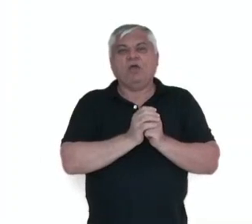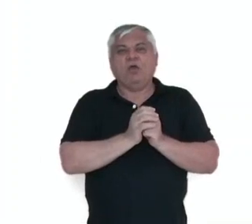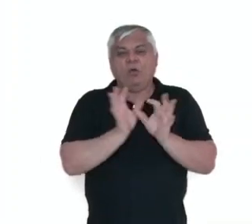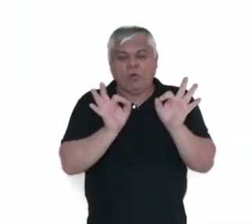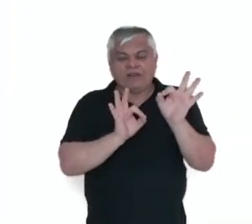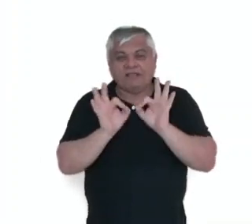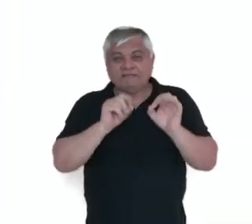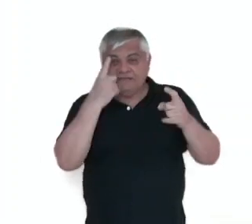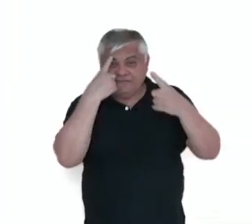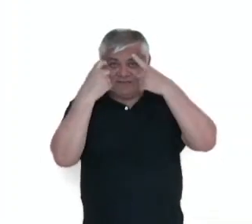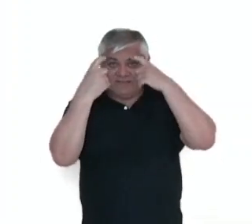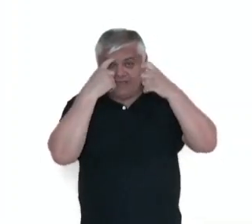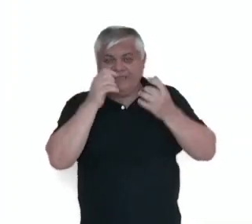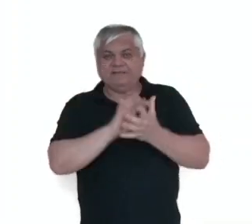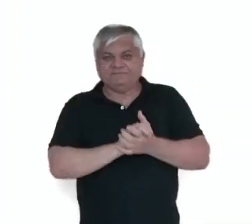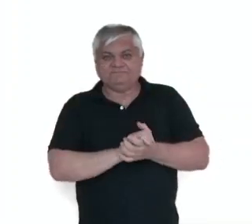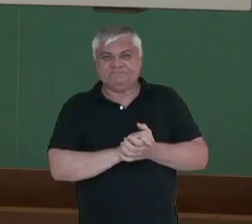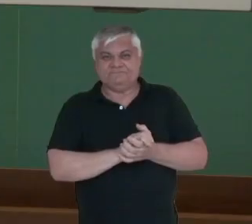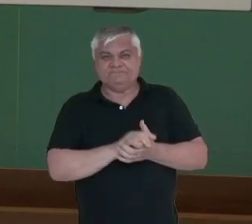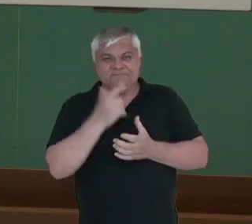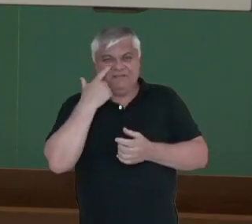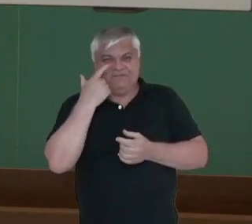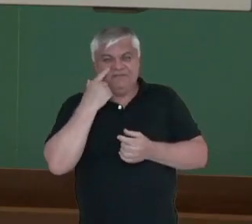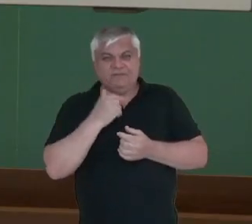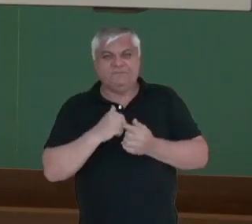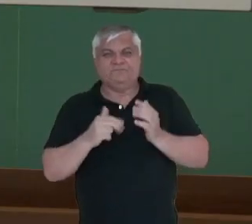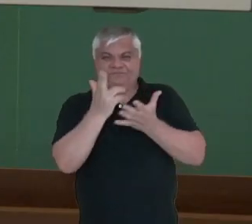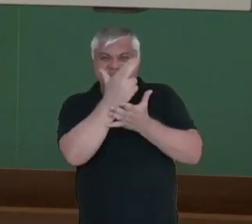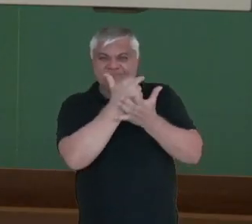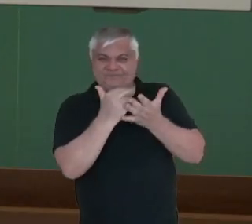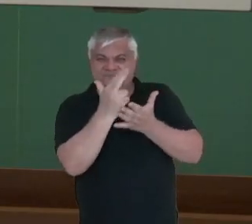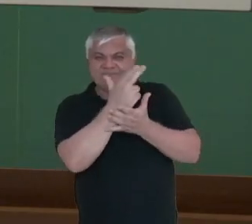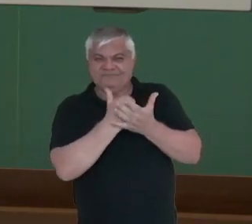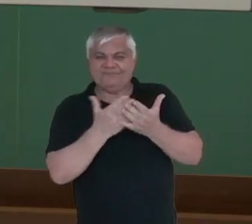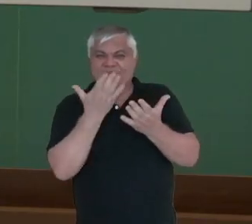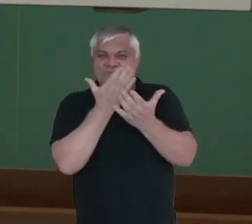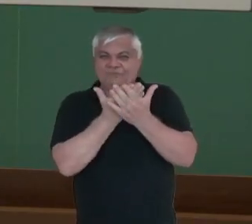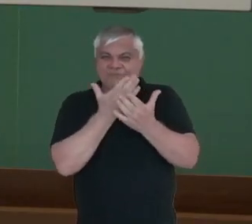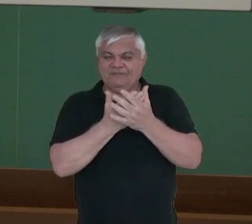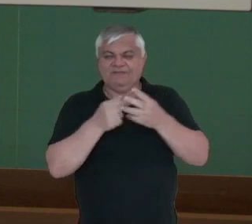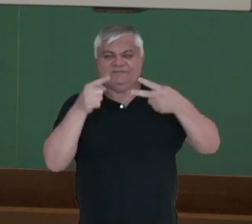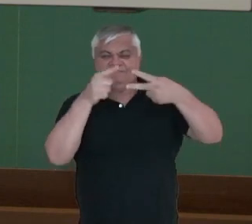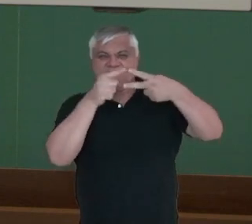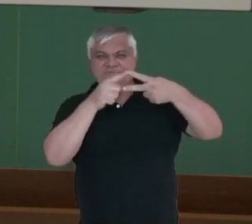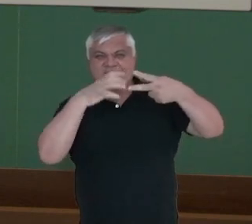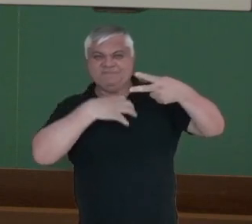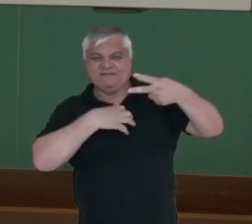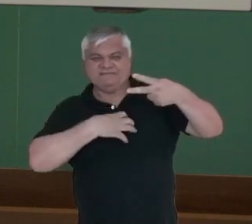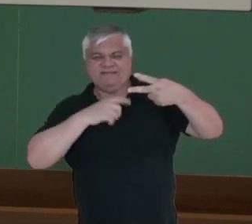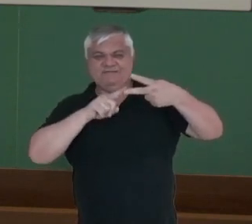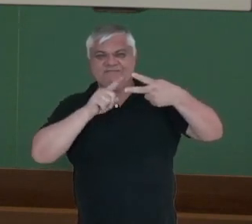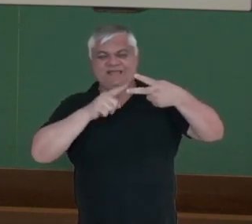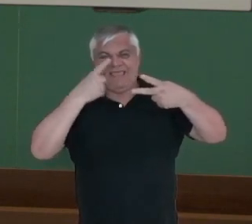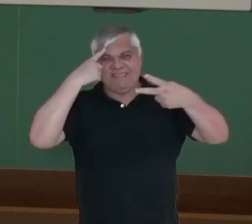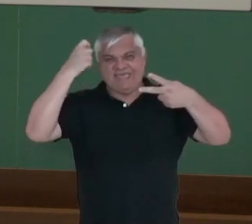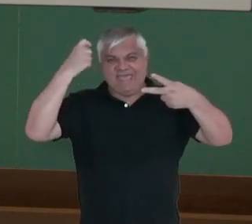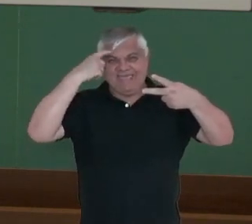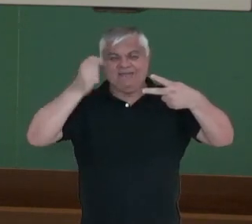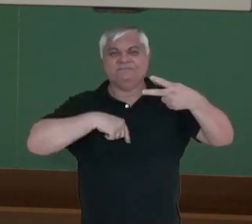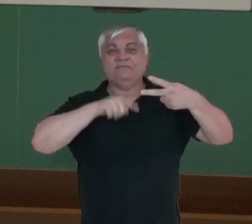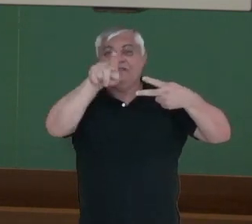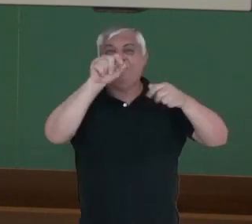ideias estudadas. Vocês viram um quadro bem bacana, um esqueminha ali, o que é uma impressão, o que é uma ideia. Então a ideia agora é que